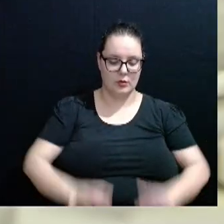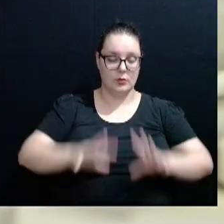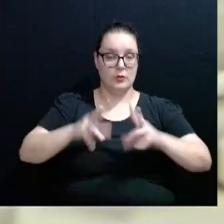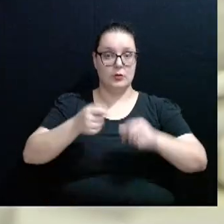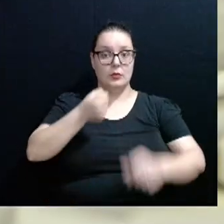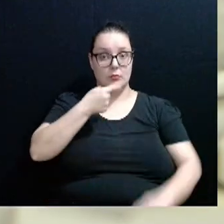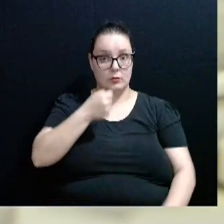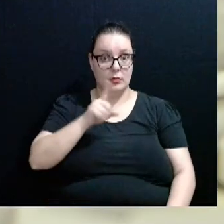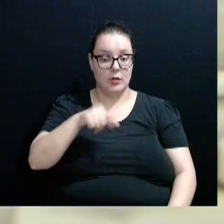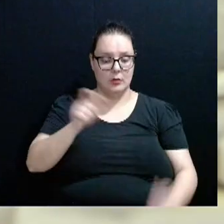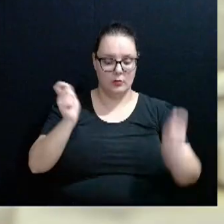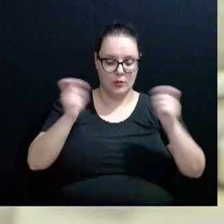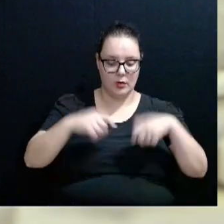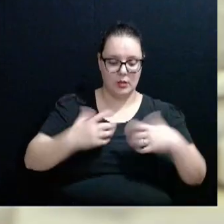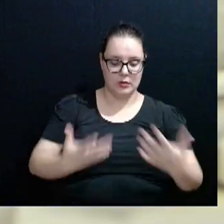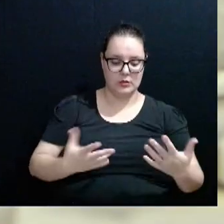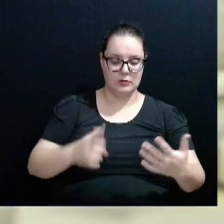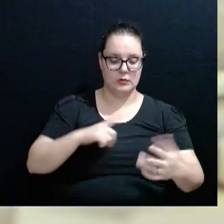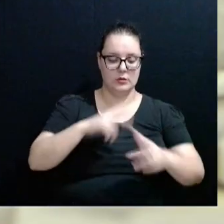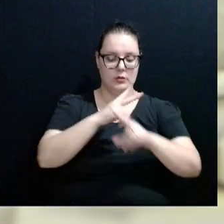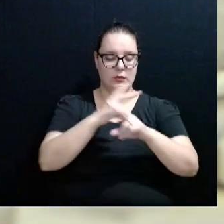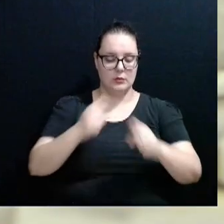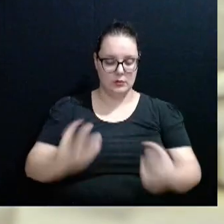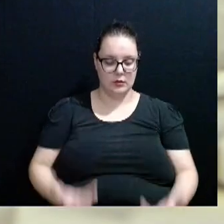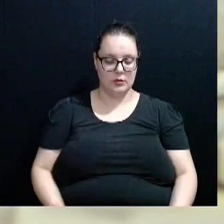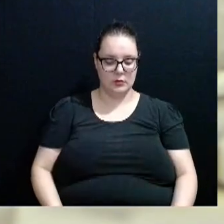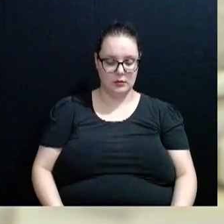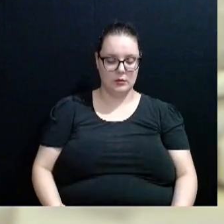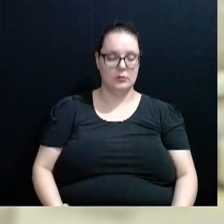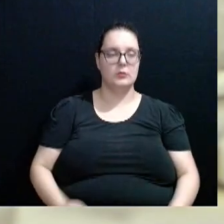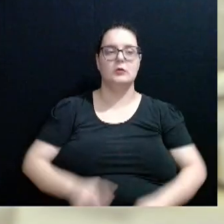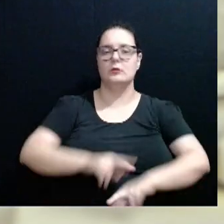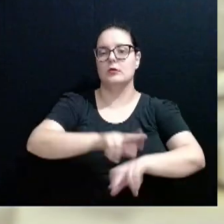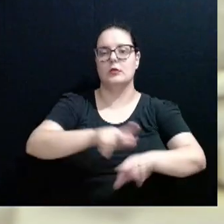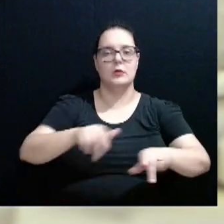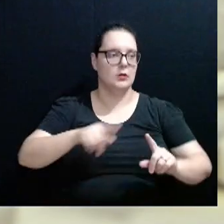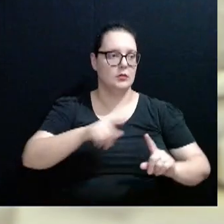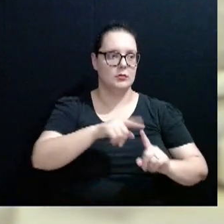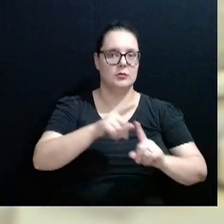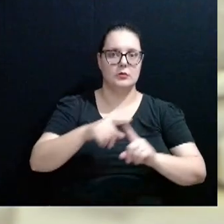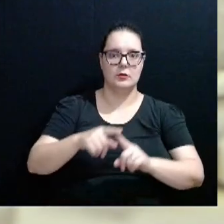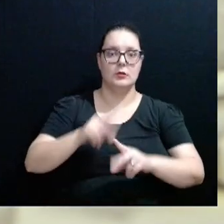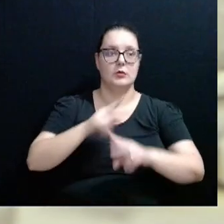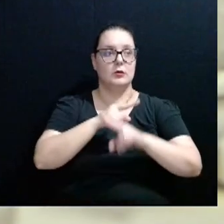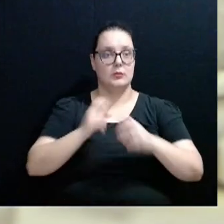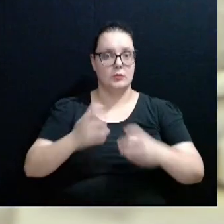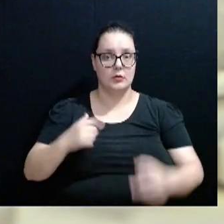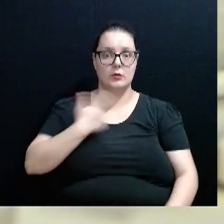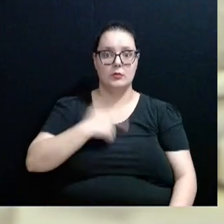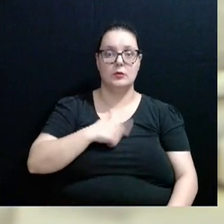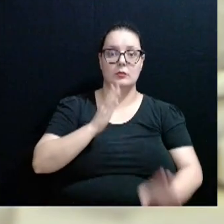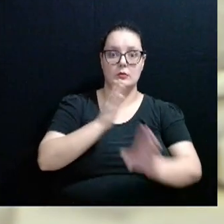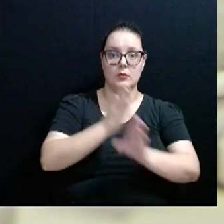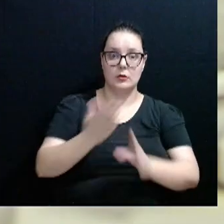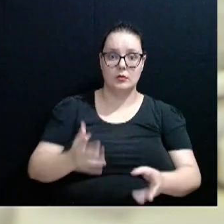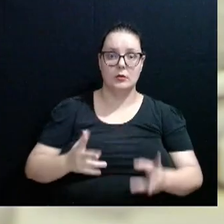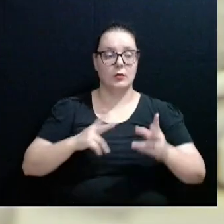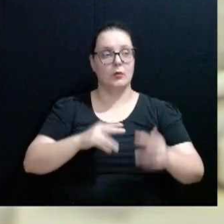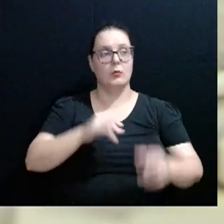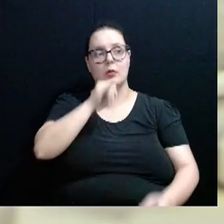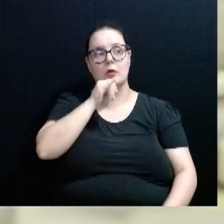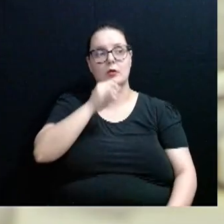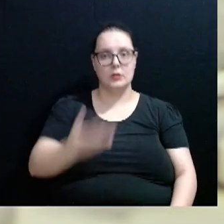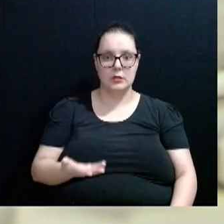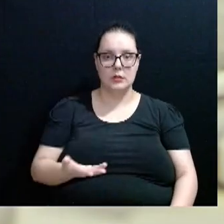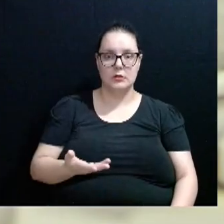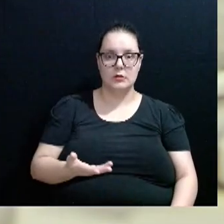ter intoxicação dos mais variados tipos, né? E a intoxicação nós identificamos como, por exemplo, algum